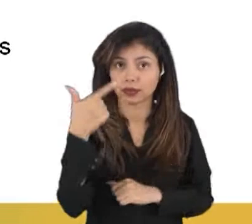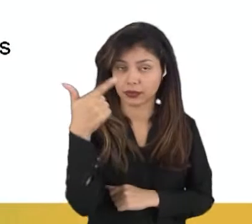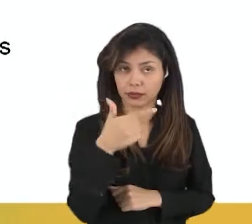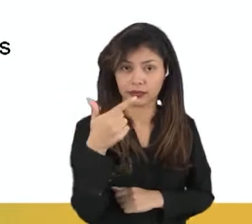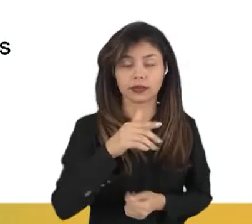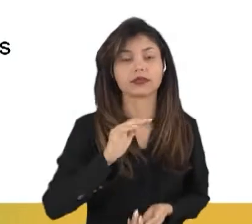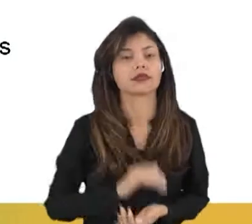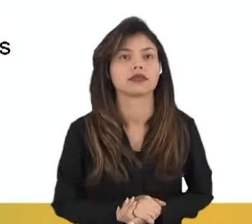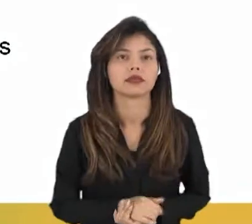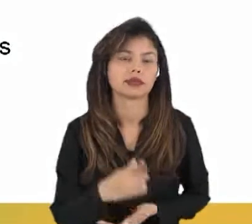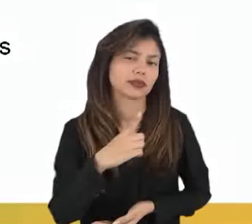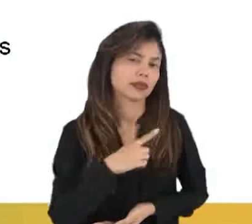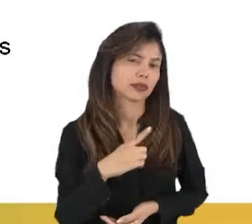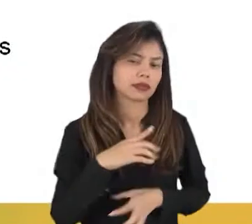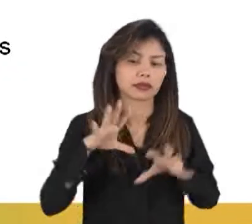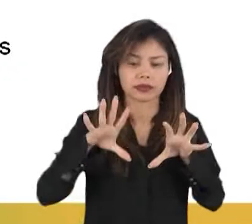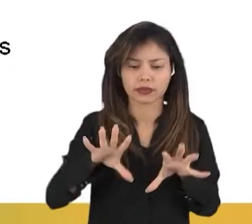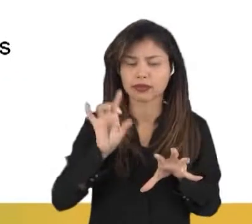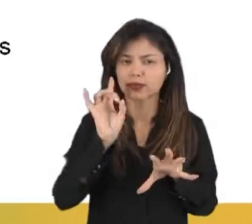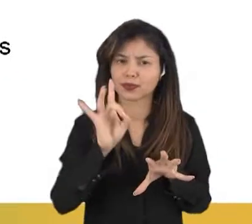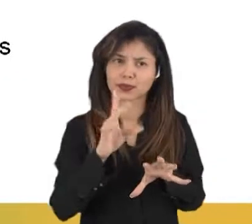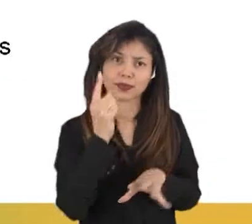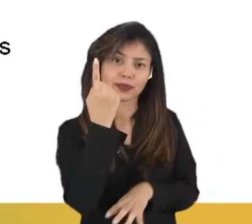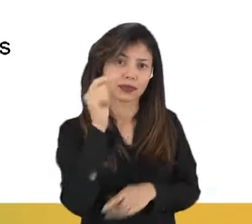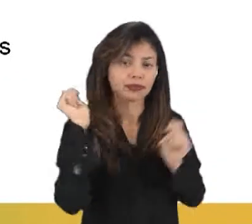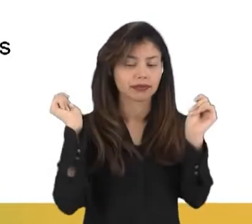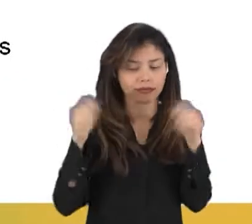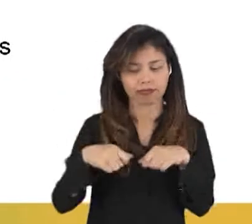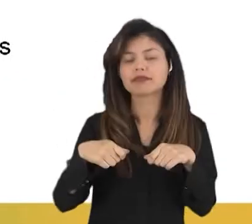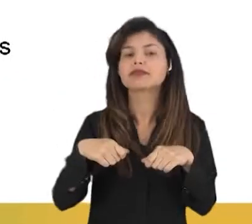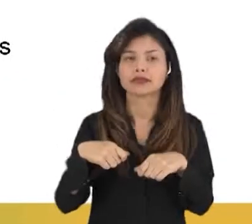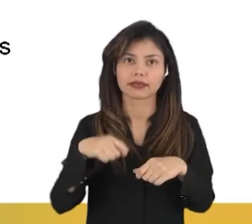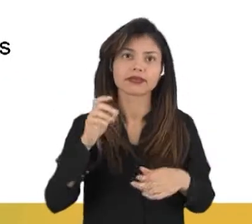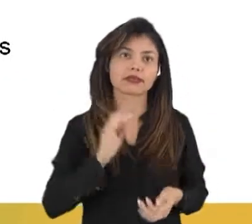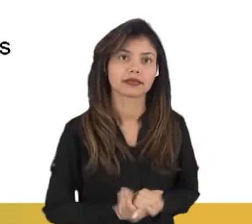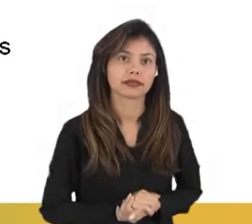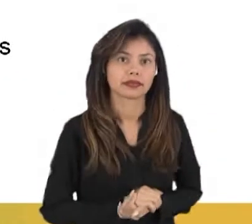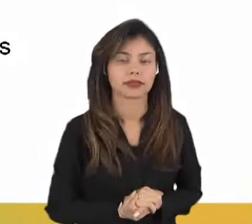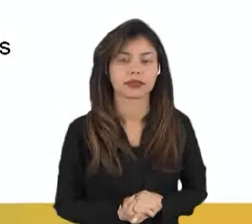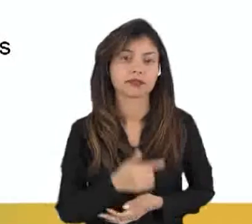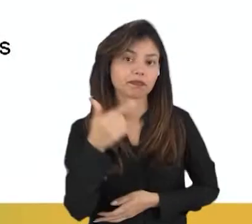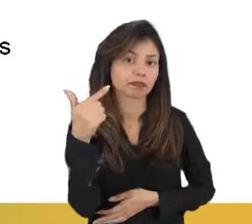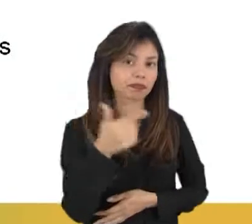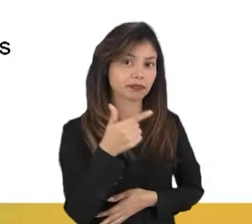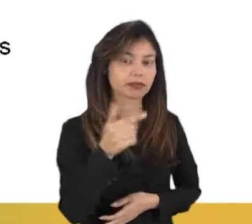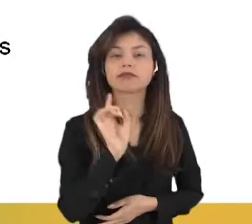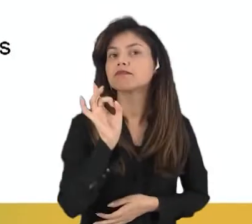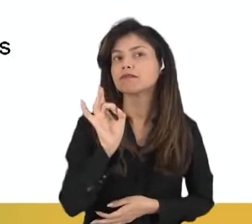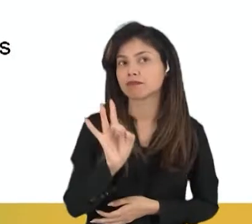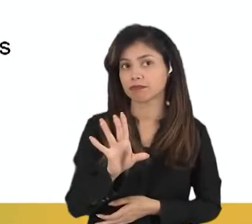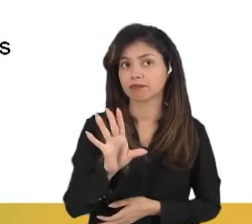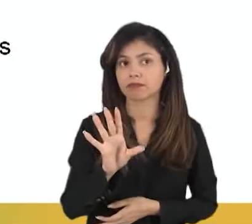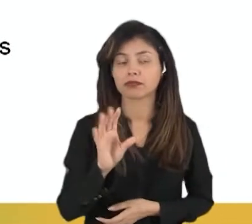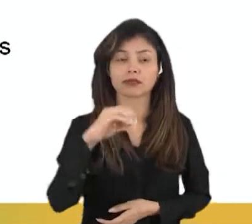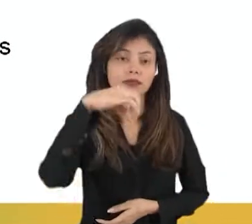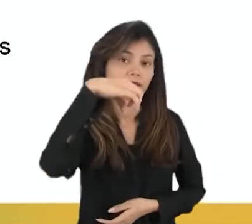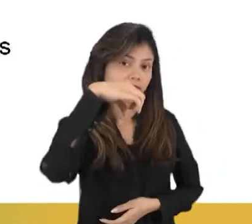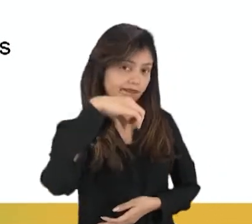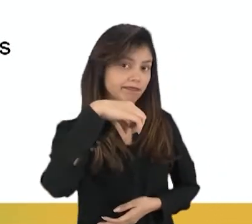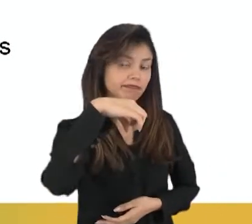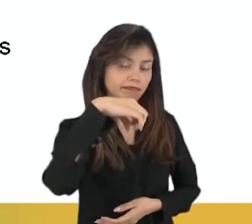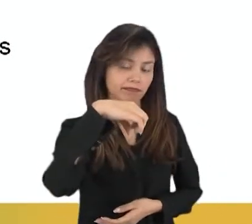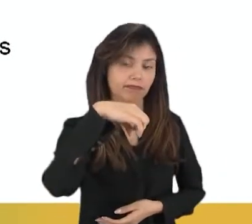2. Então, nós temos apenas uma possibilidade. Para o segundo dígito, nos sobram apenas